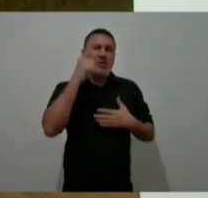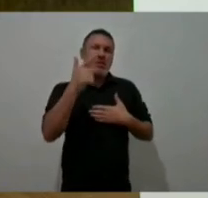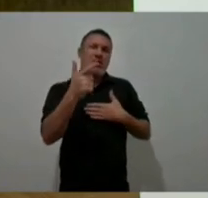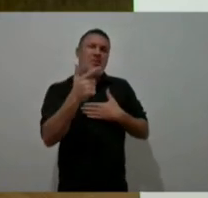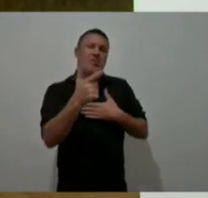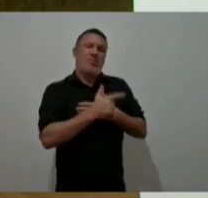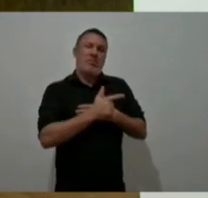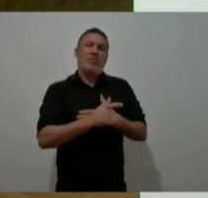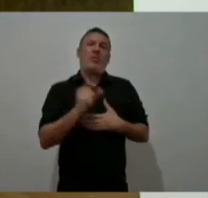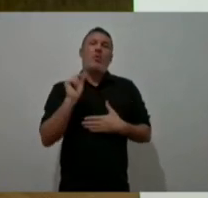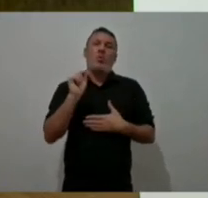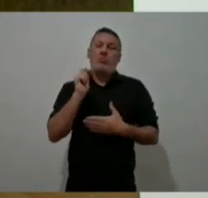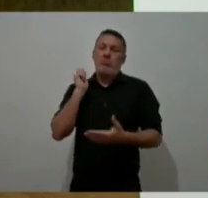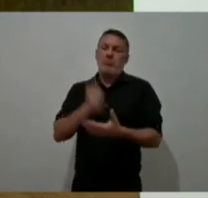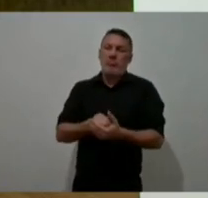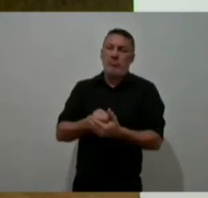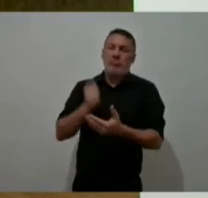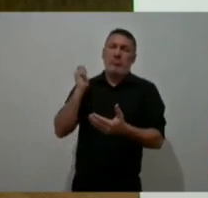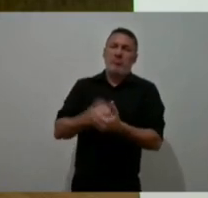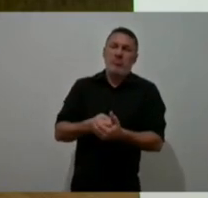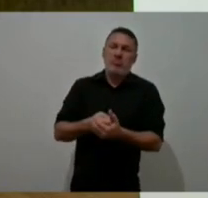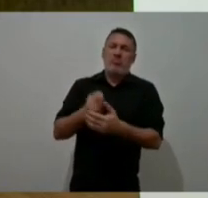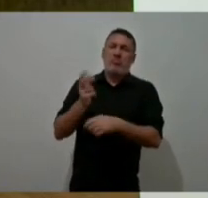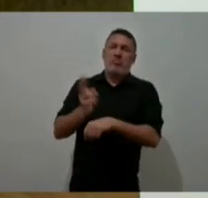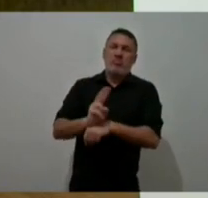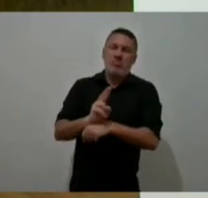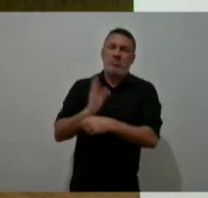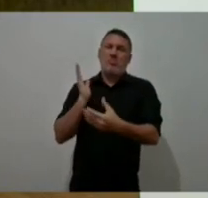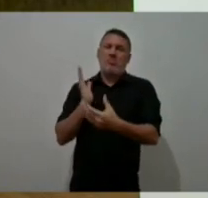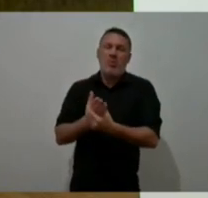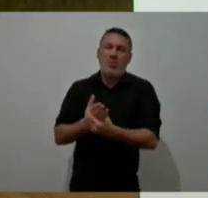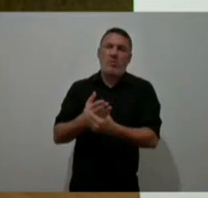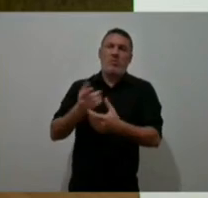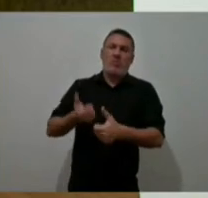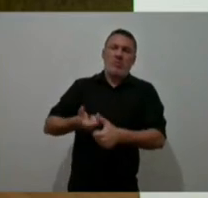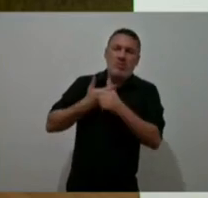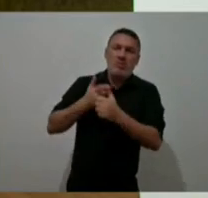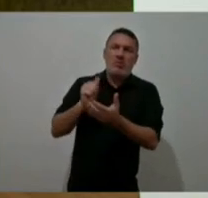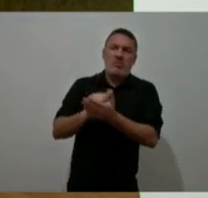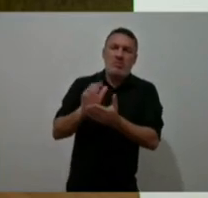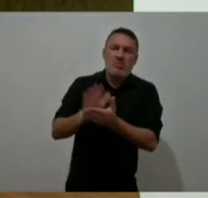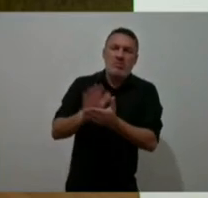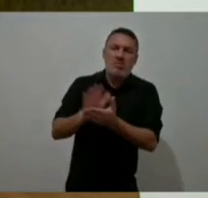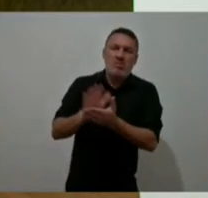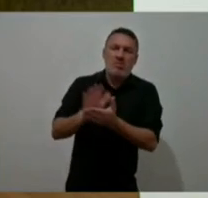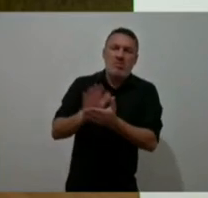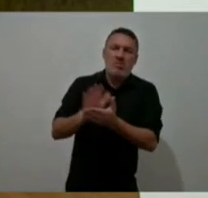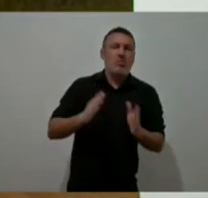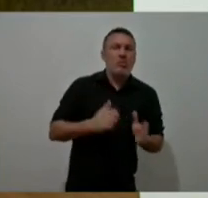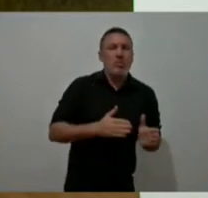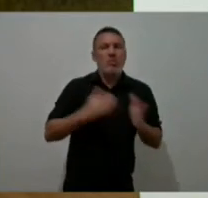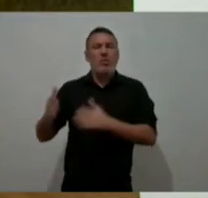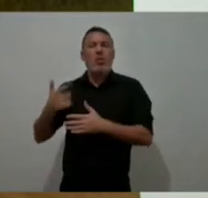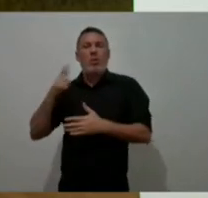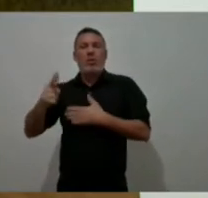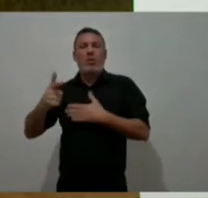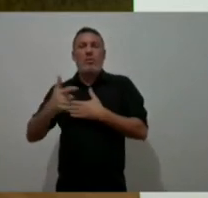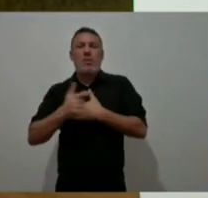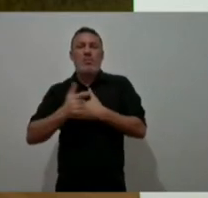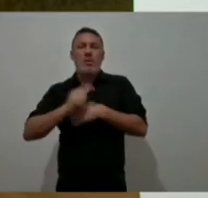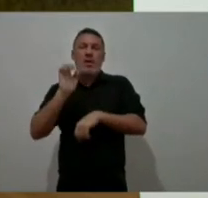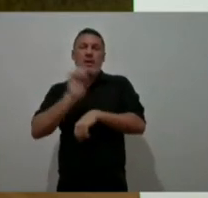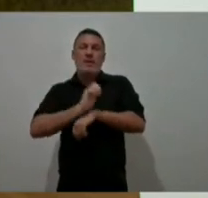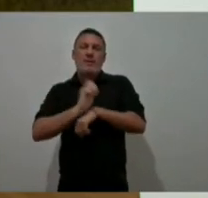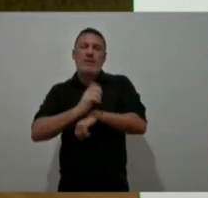multas e criando custos, né, Florian? Rigoni, como é que o Estado pode, dando um passo atrás, né, como é que o